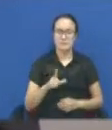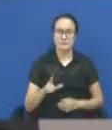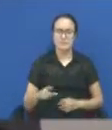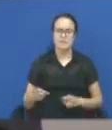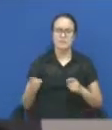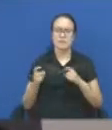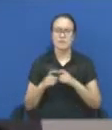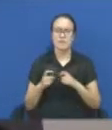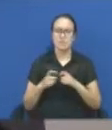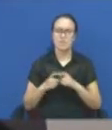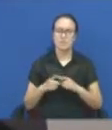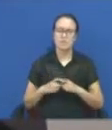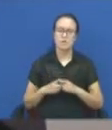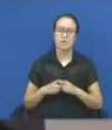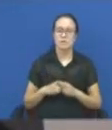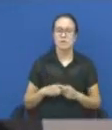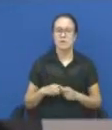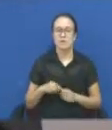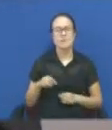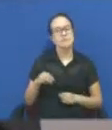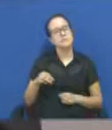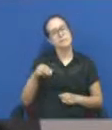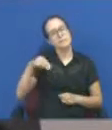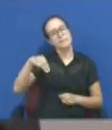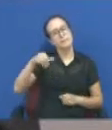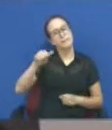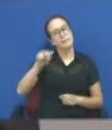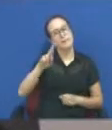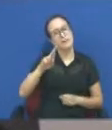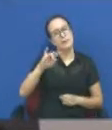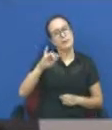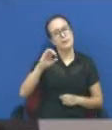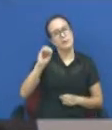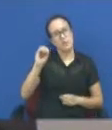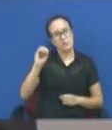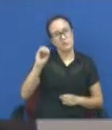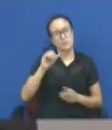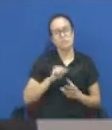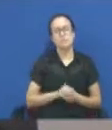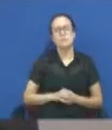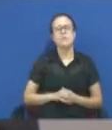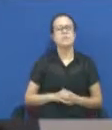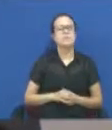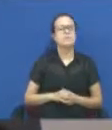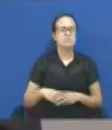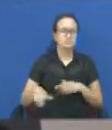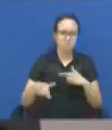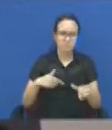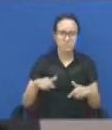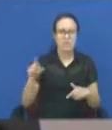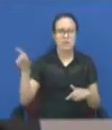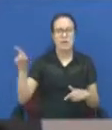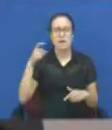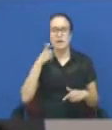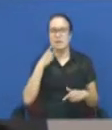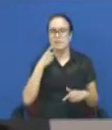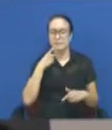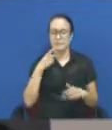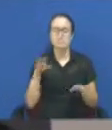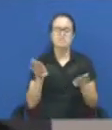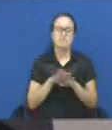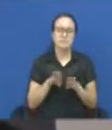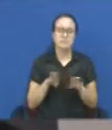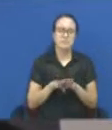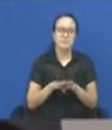o promotor do trabalho de Campinas, conta com o PST, aqui de Limeira, o Programa de Saúde